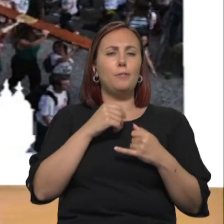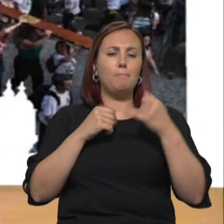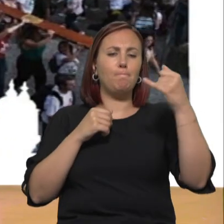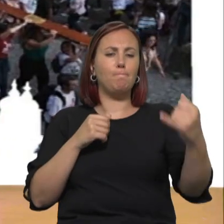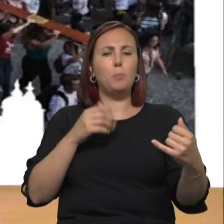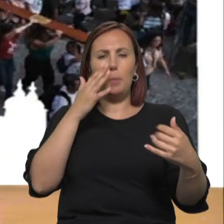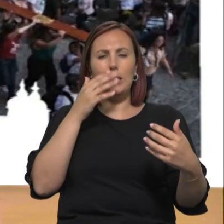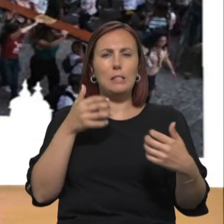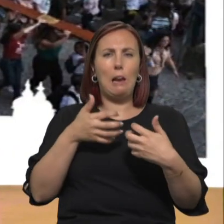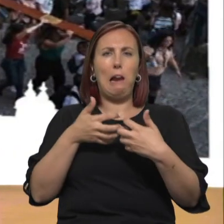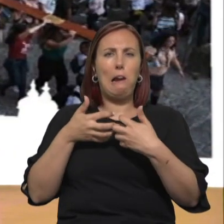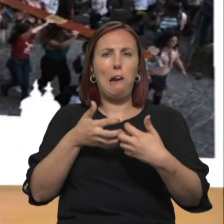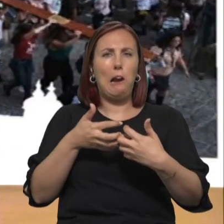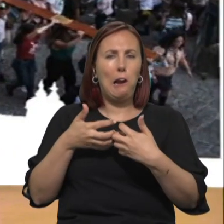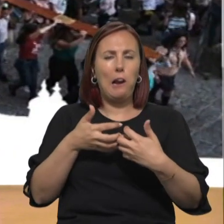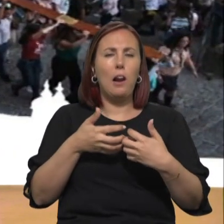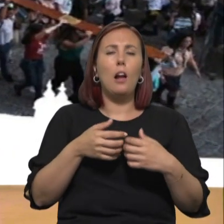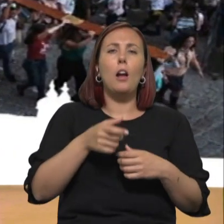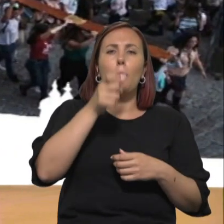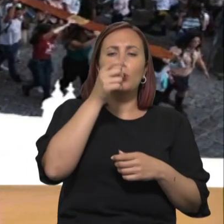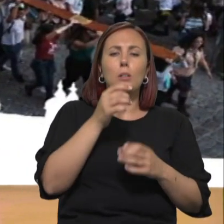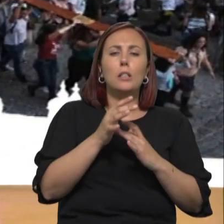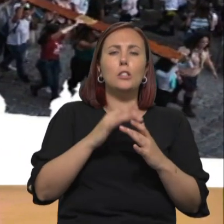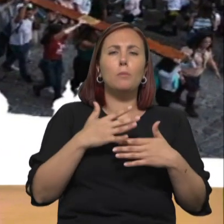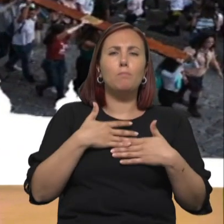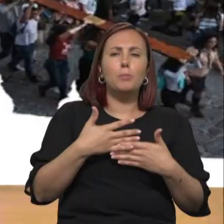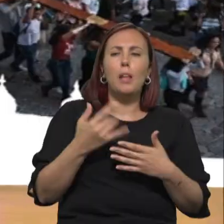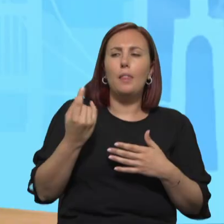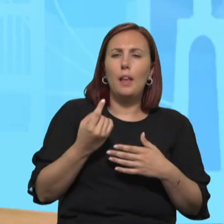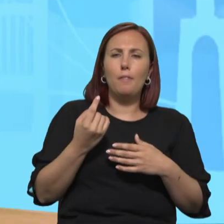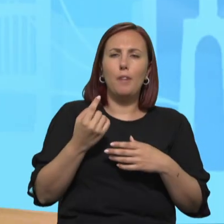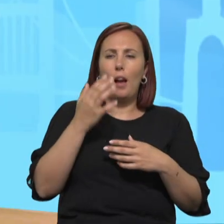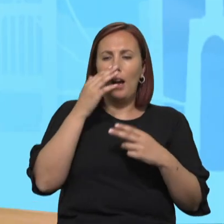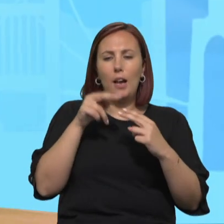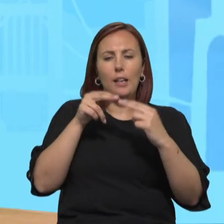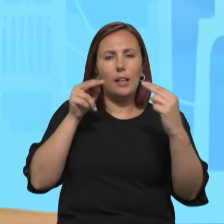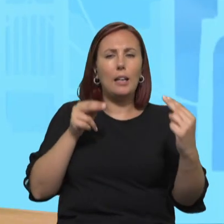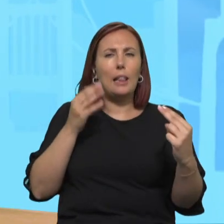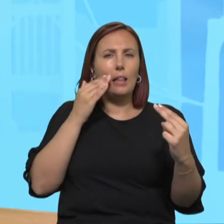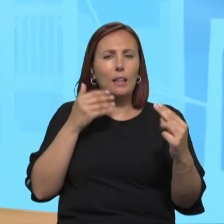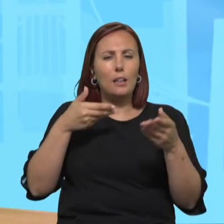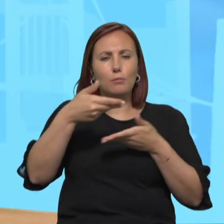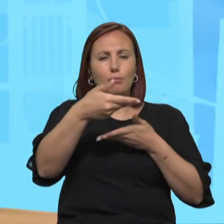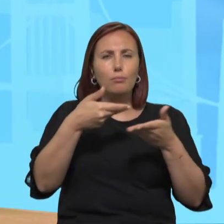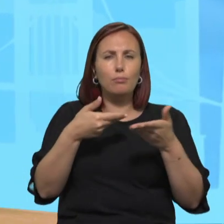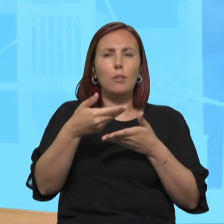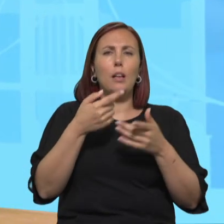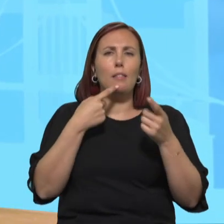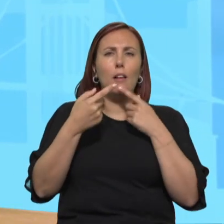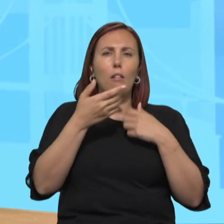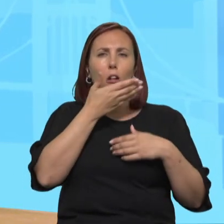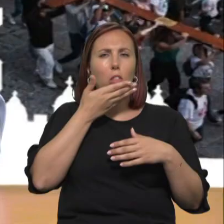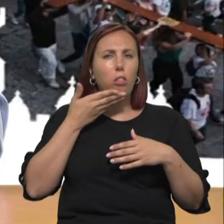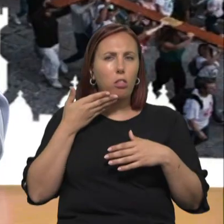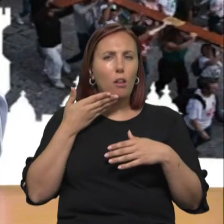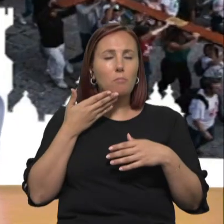trabalhador cristão também deve trabalhar na construção de pontes e de diálogo entre estas duas realidades? Eu